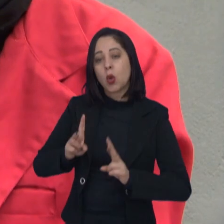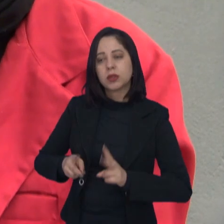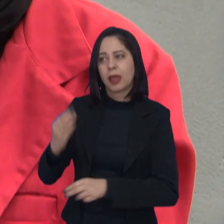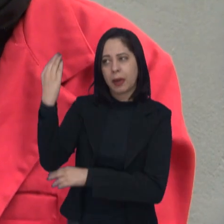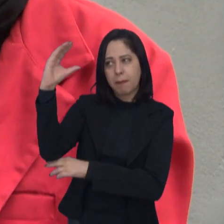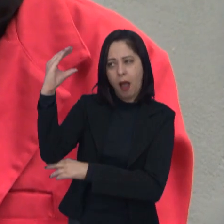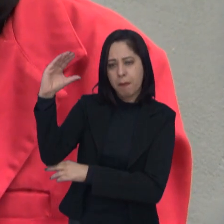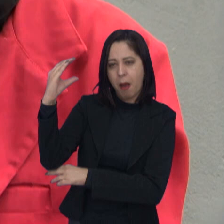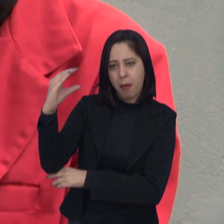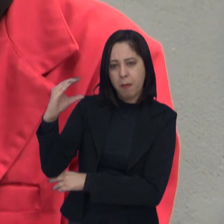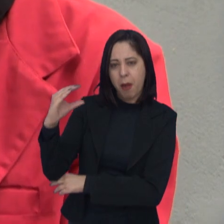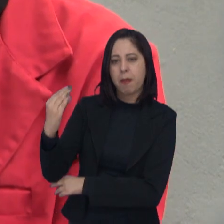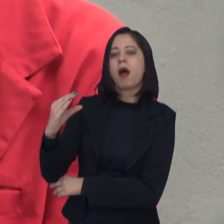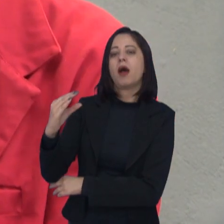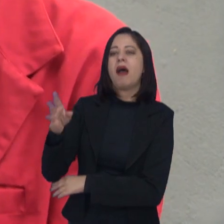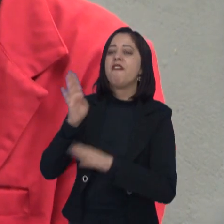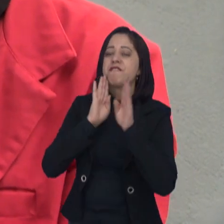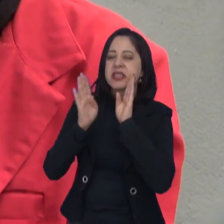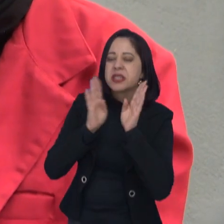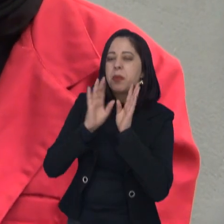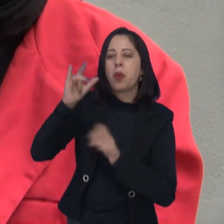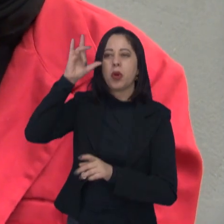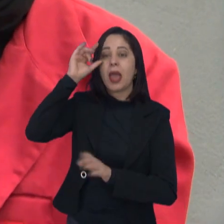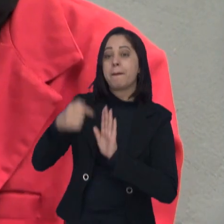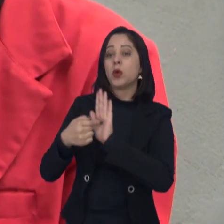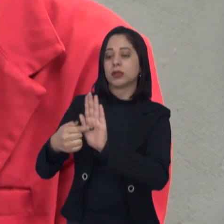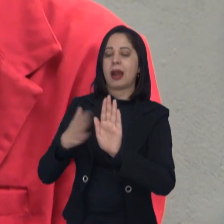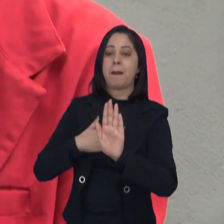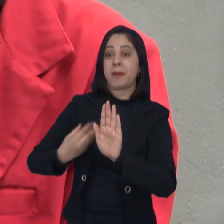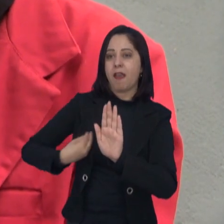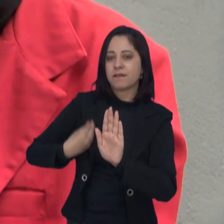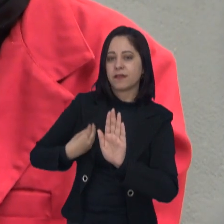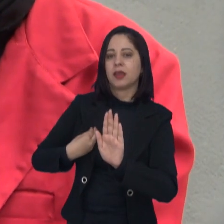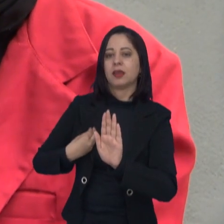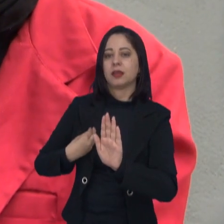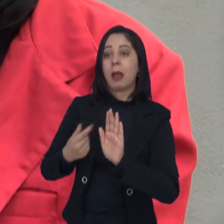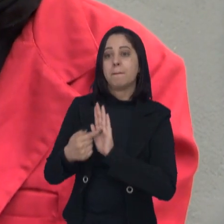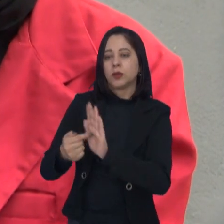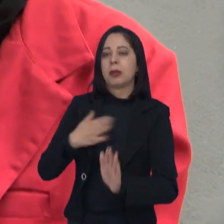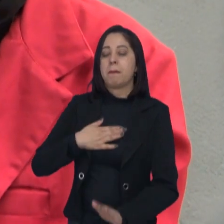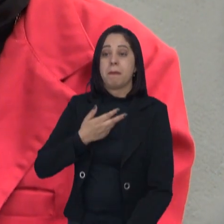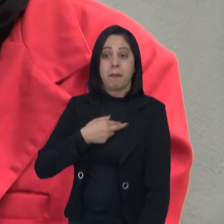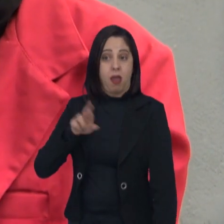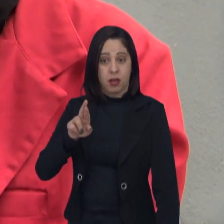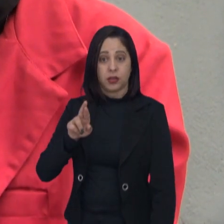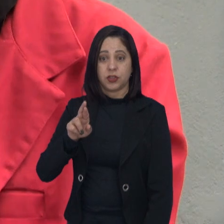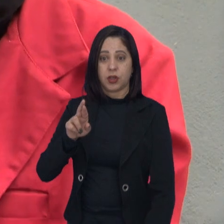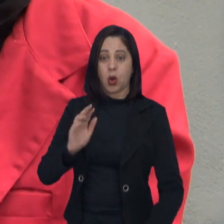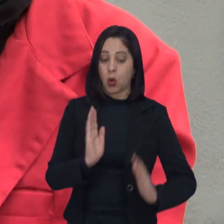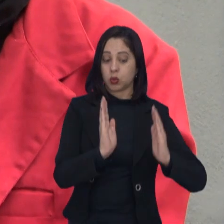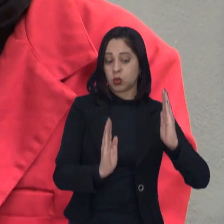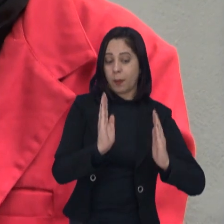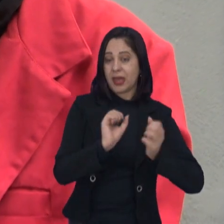depois eu fui pro Facebook, mas o Instagram mesmo, de mostrar a minha vida, de colocar a minha cara, foi quando começou a pandemia, né,